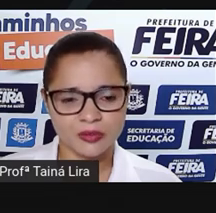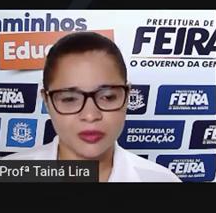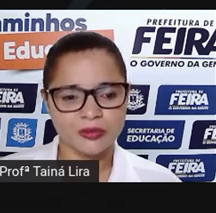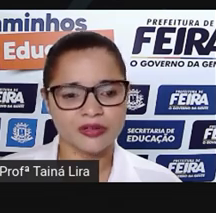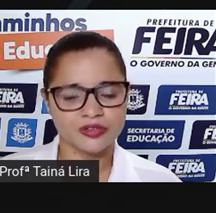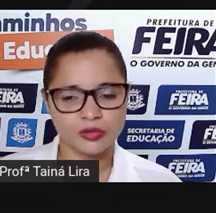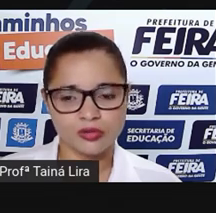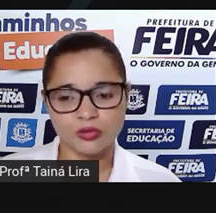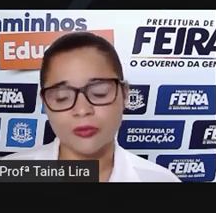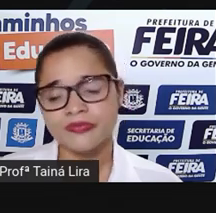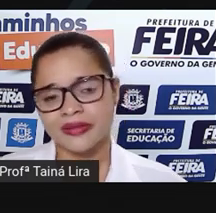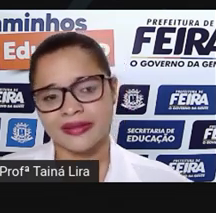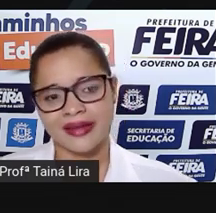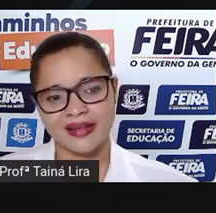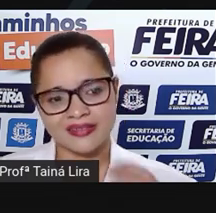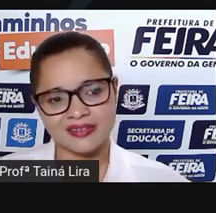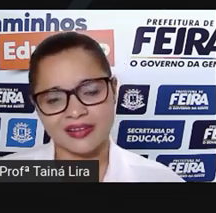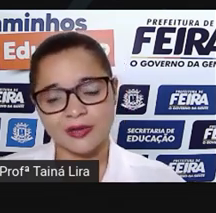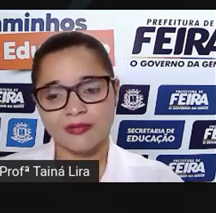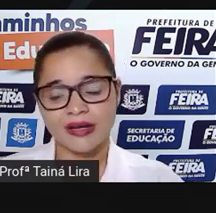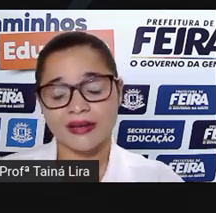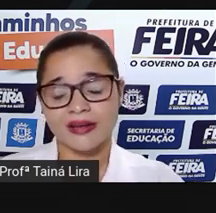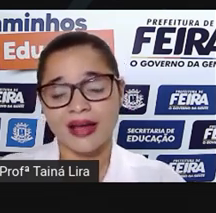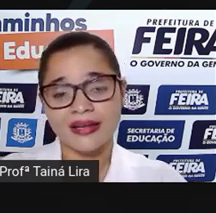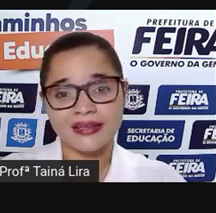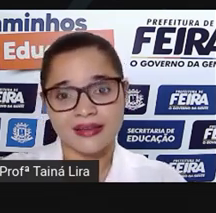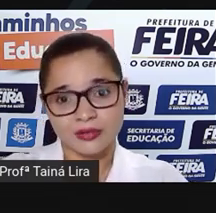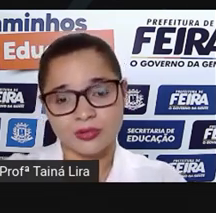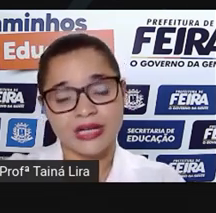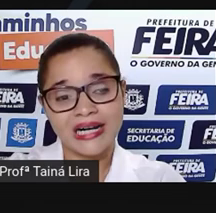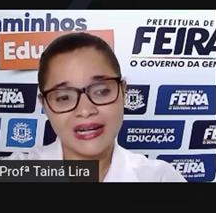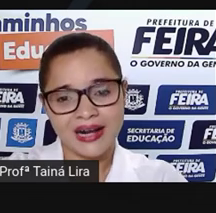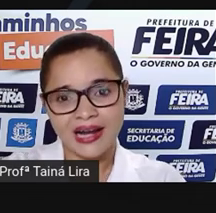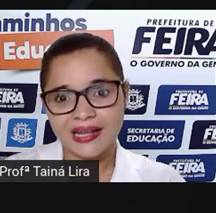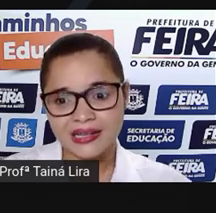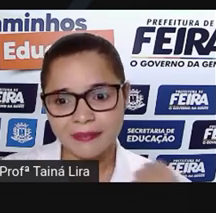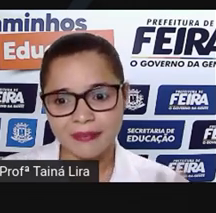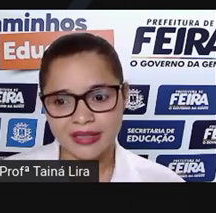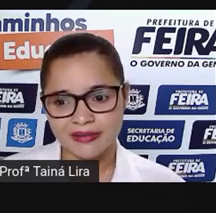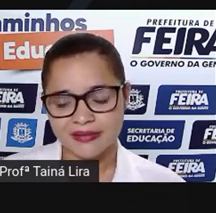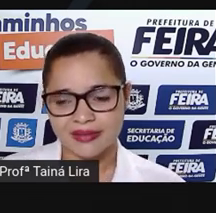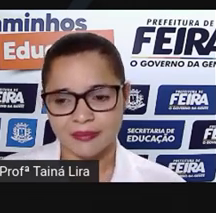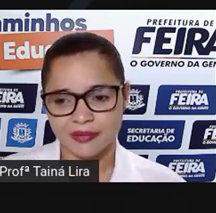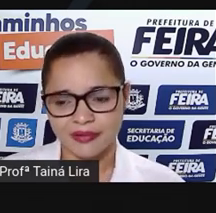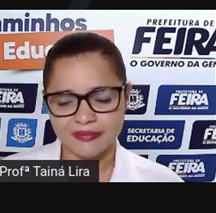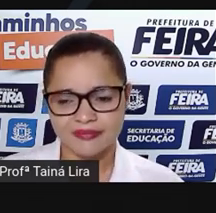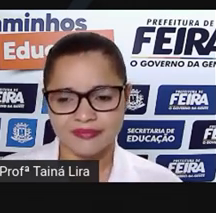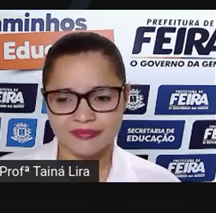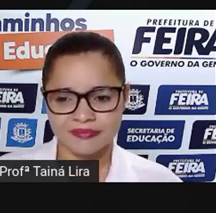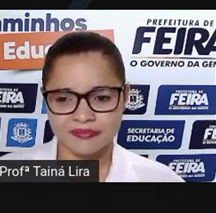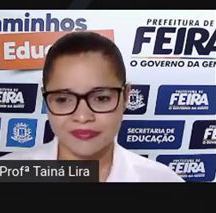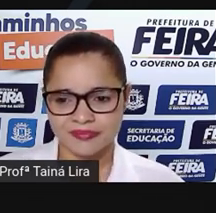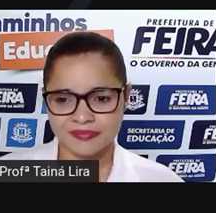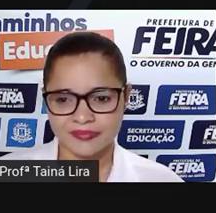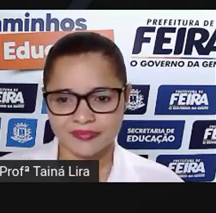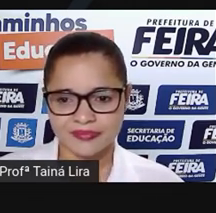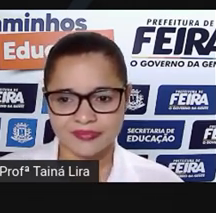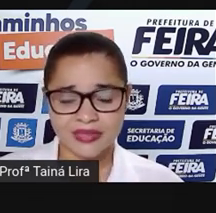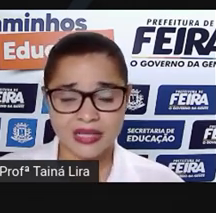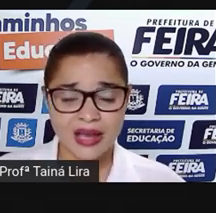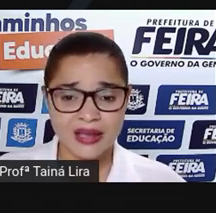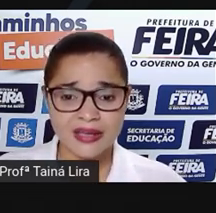validade do Rio Grande do Sul casas ali com a arquitetura alemã tá bom